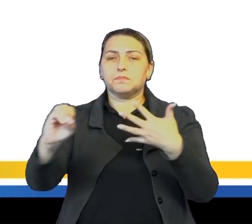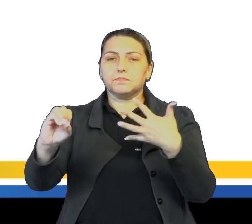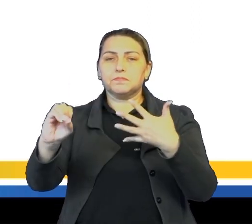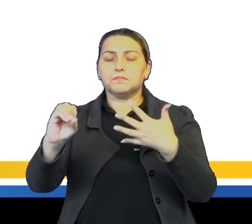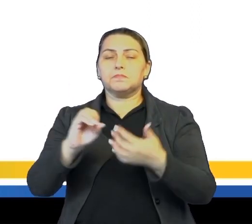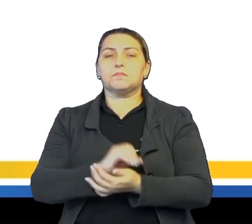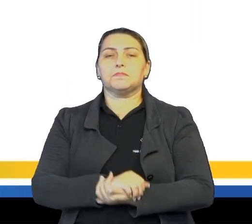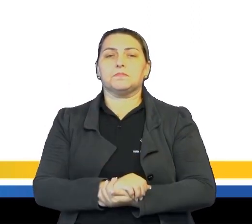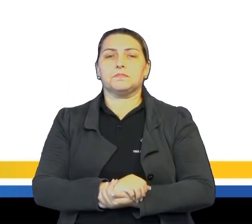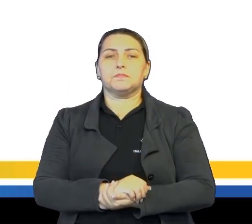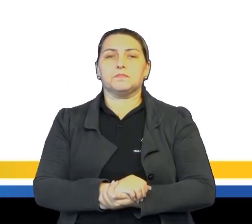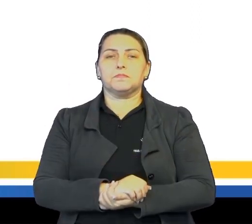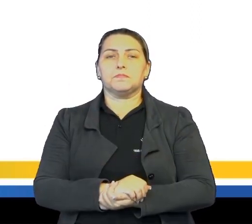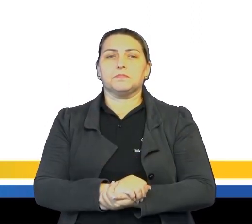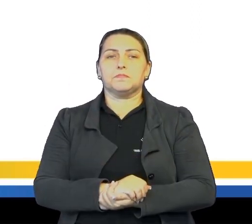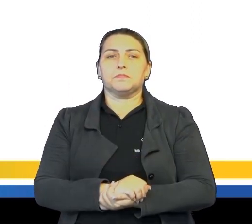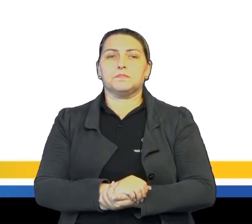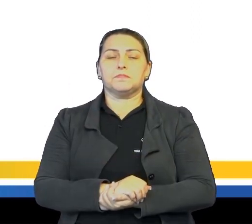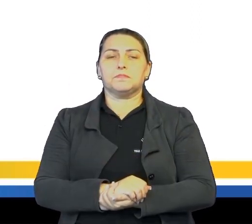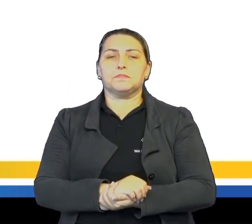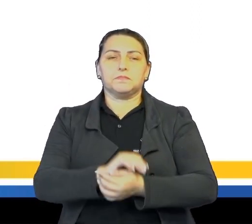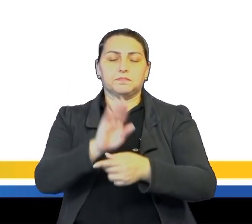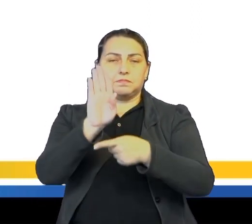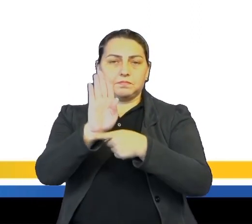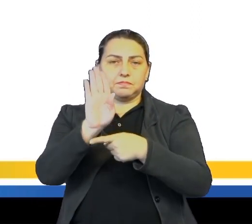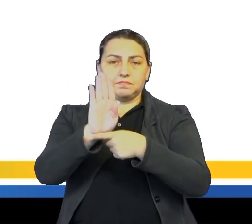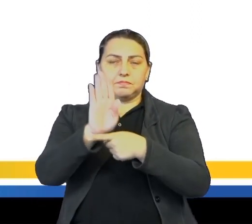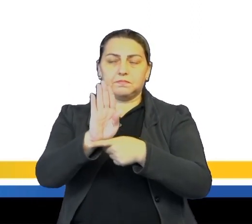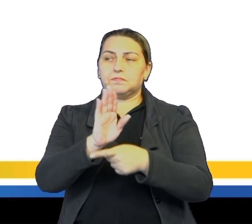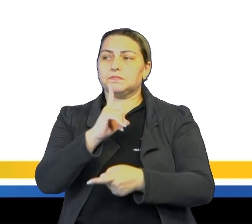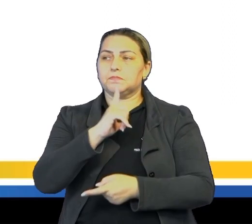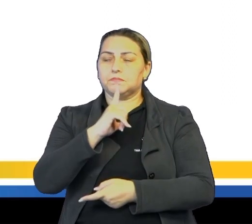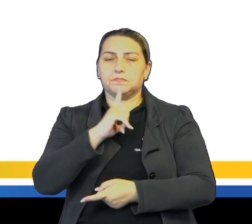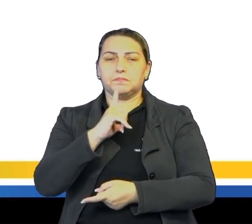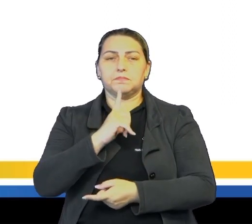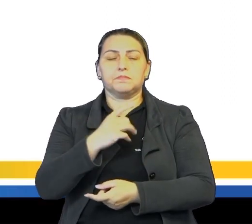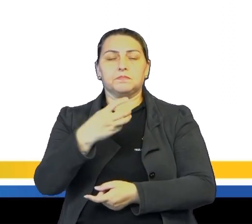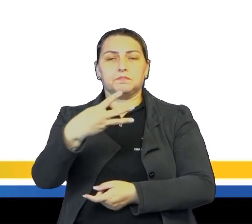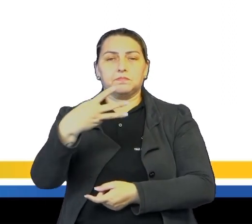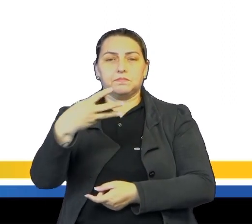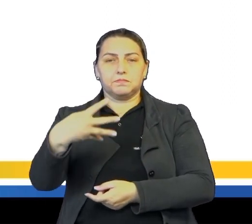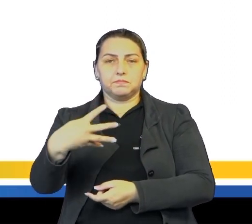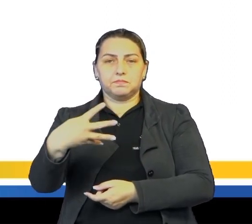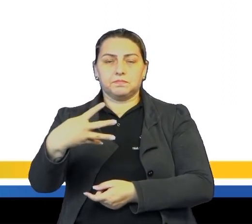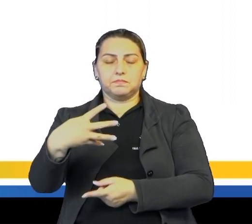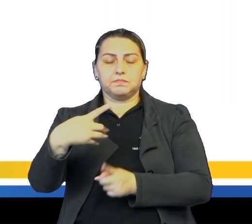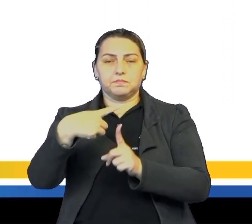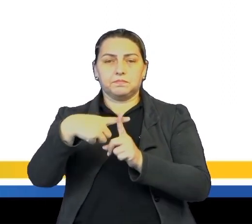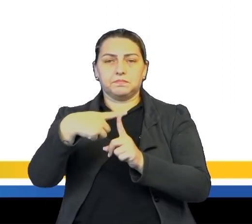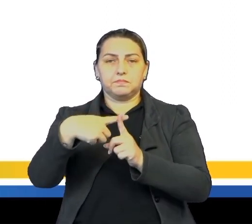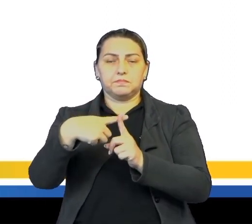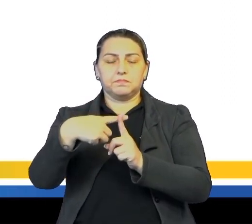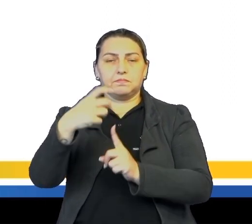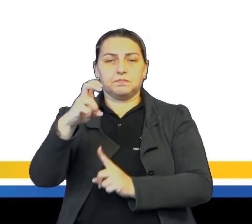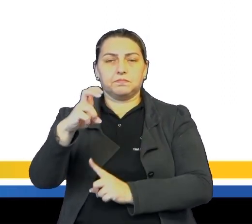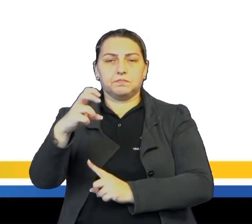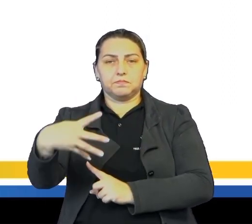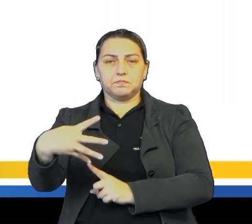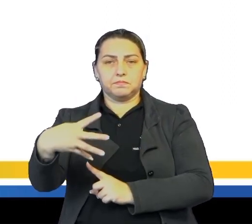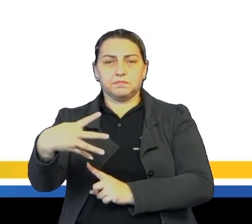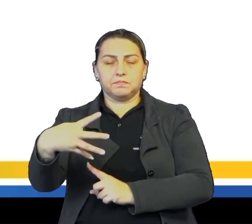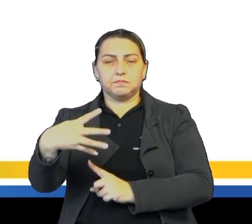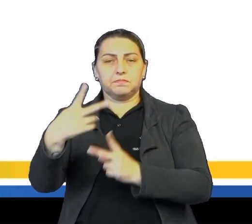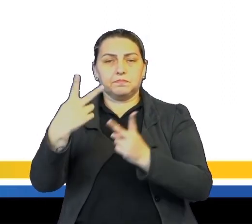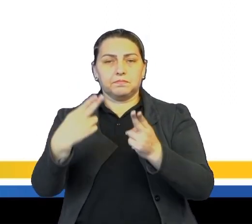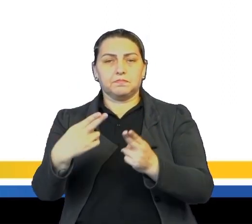tava faltando ali é o zero na letra B nós temos 34 + 54